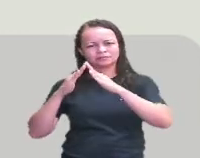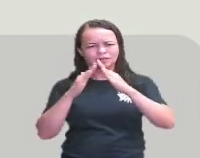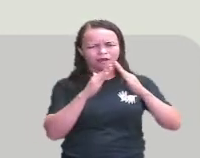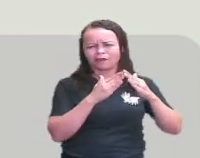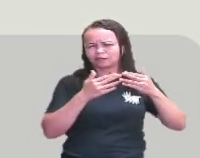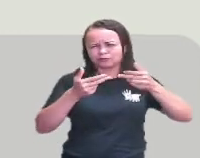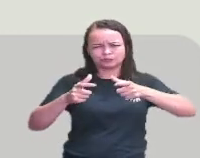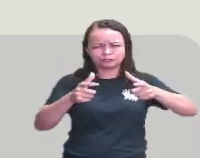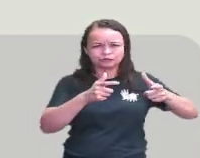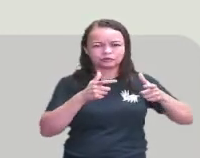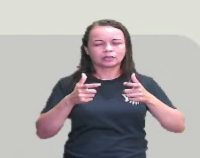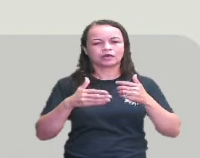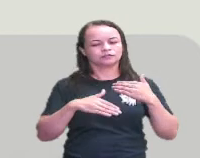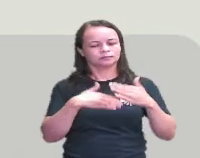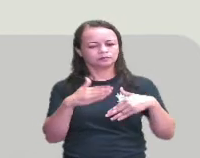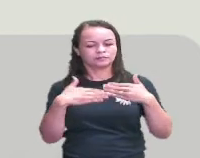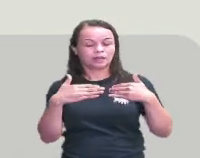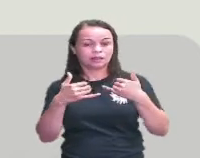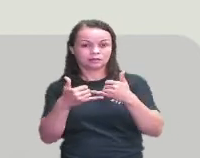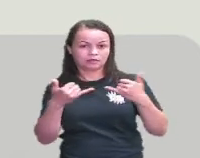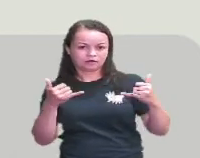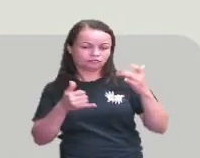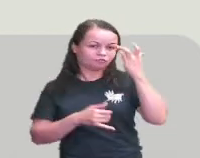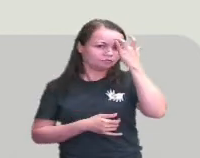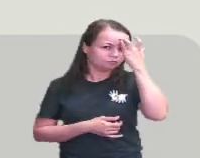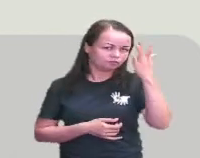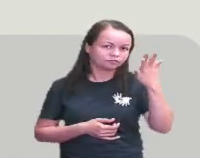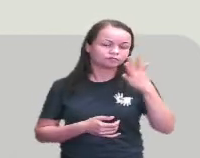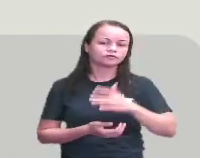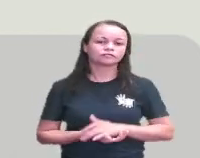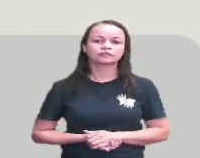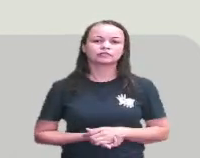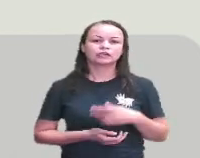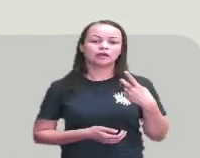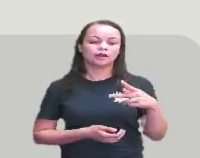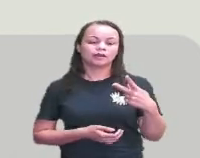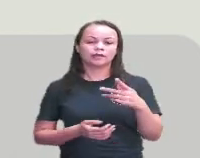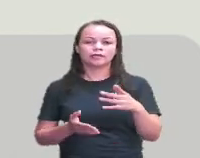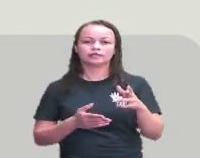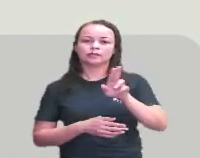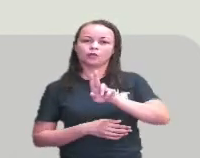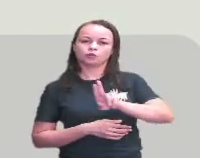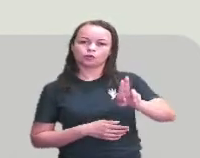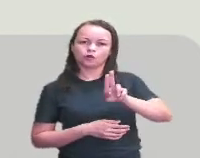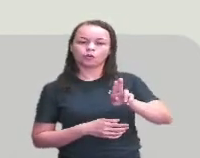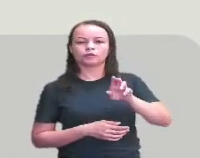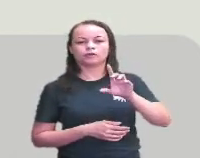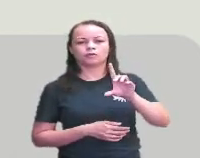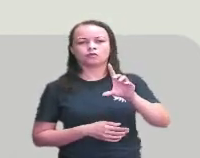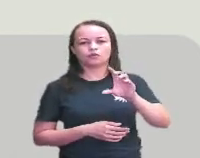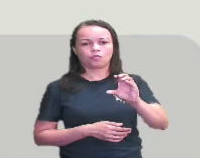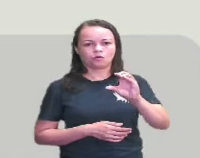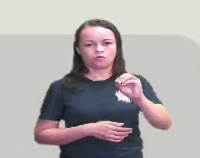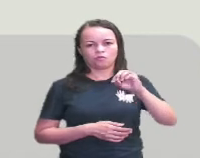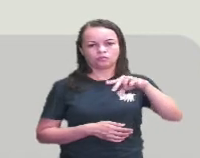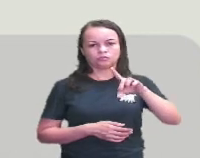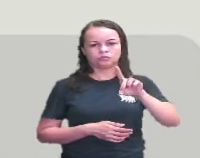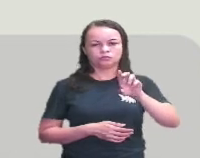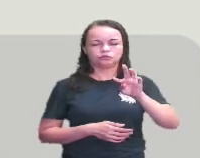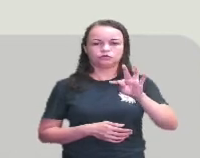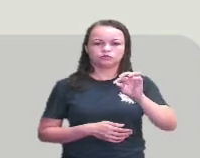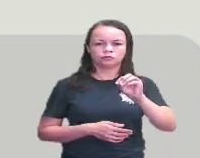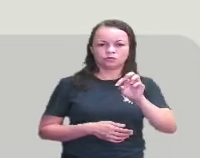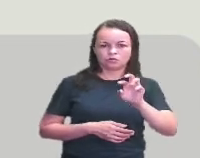determinado material conduz eletricidade com facilidade, ele é denominado condutor. Caso ele